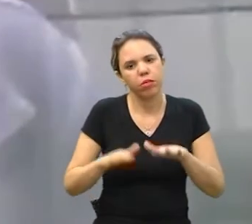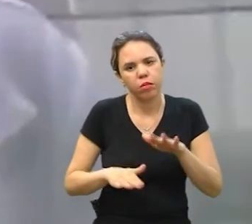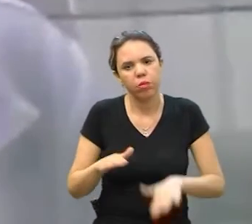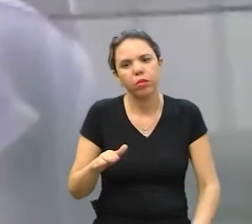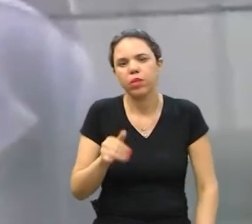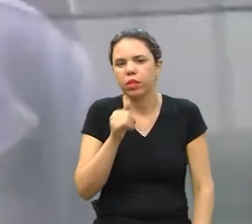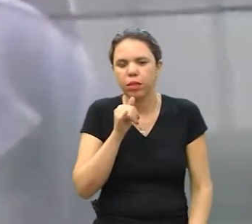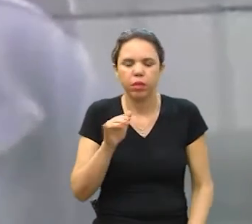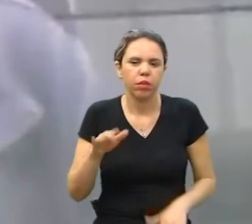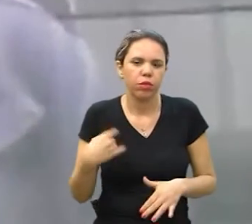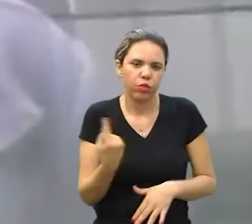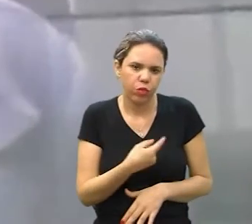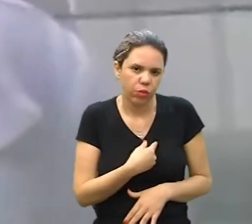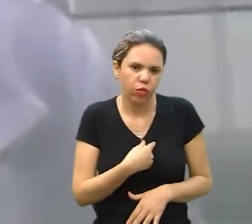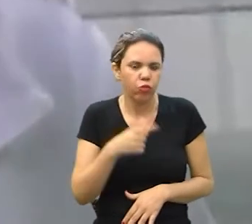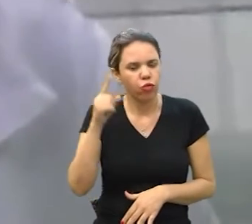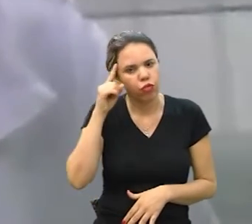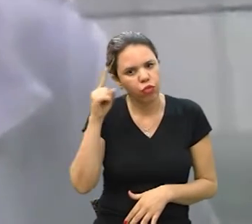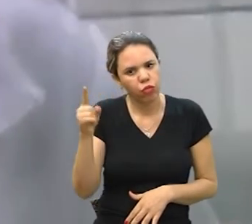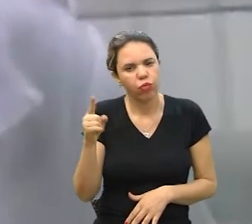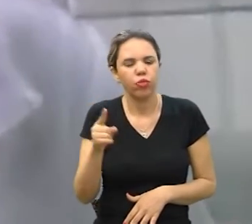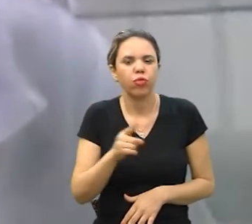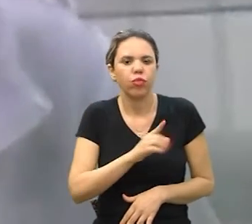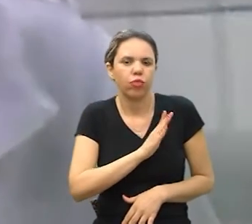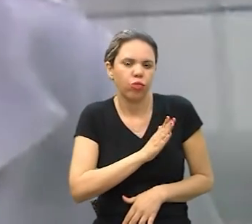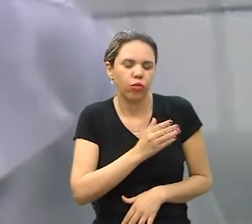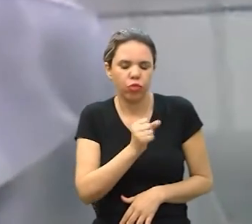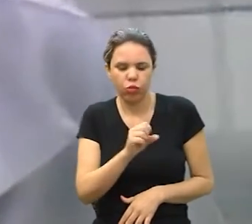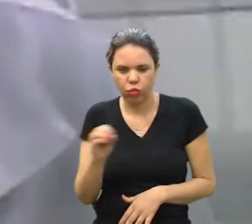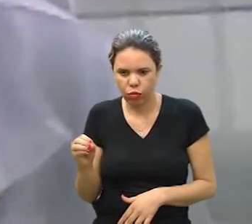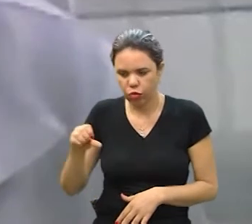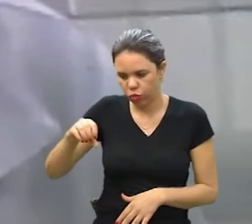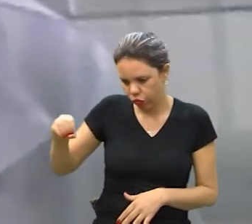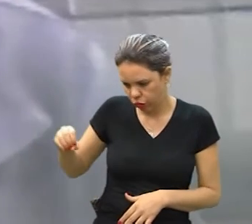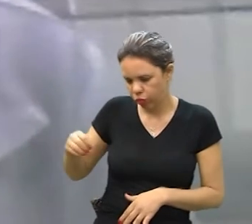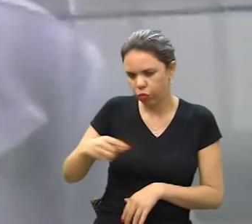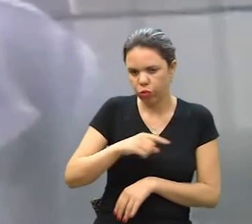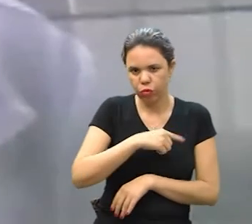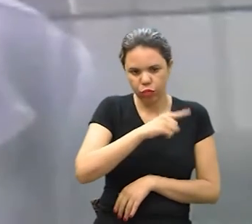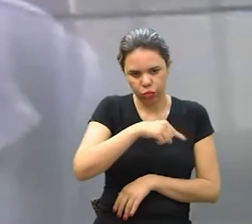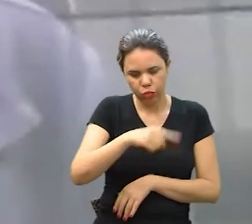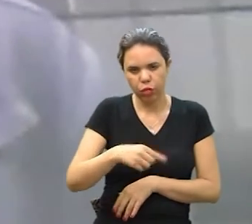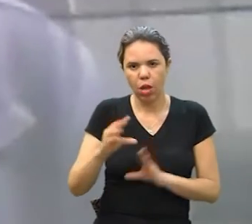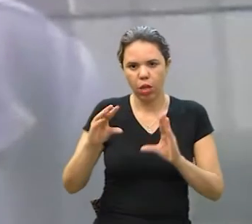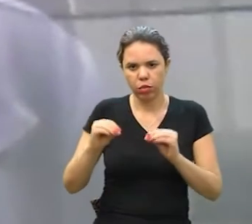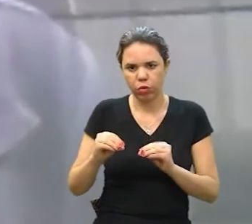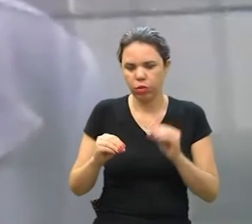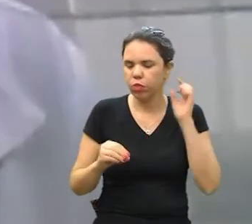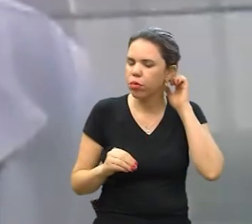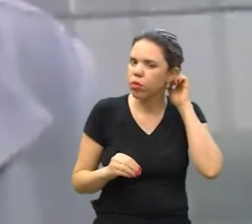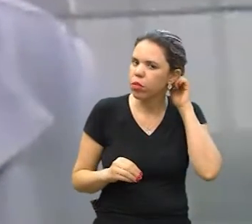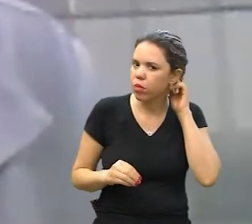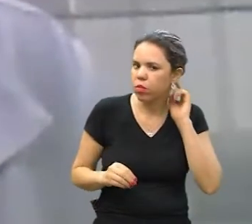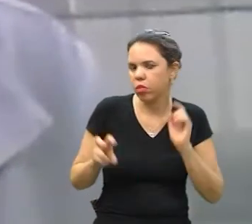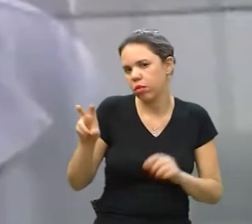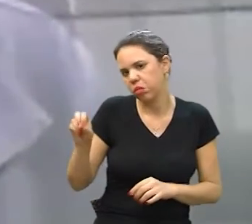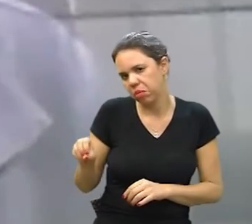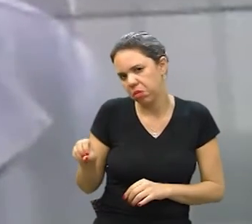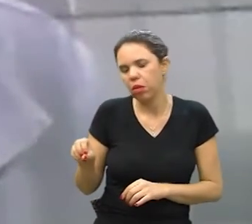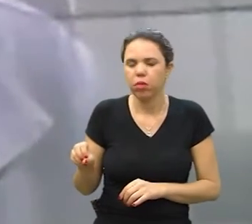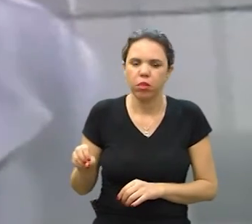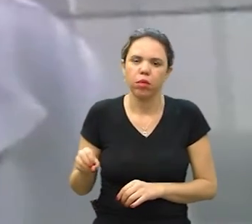né? Até o coração, gente. Assim, olha, de dia bate a 80, 90 batimentos por minuto. À noite bate